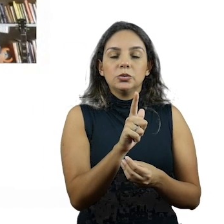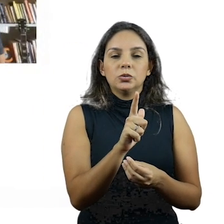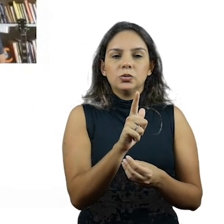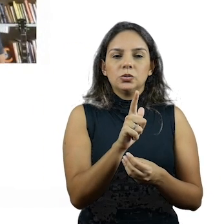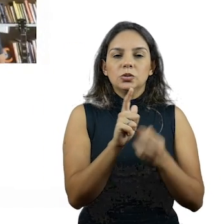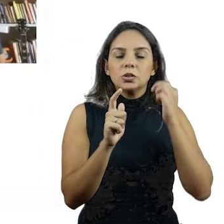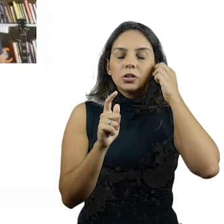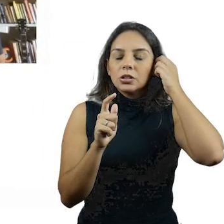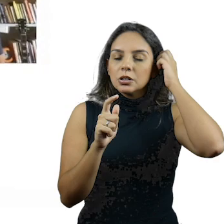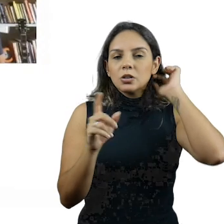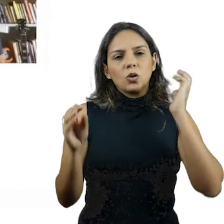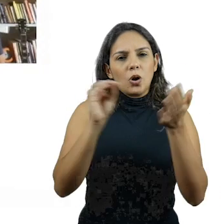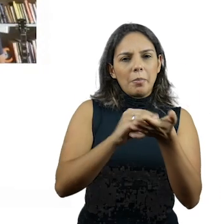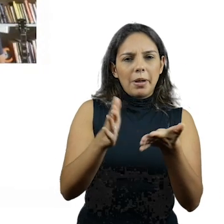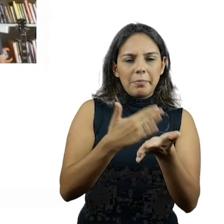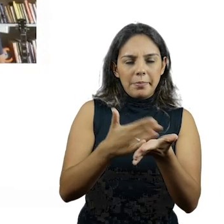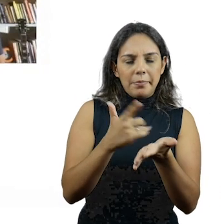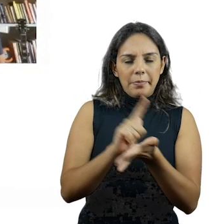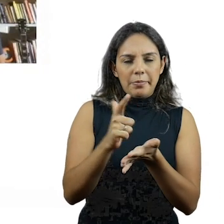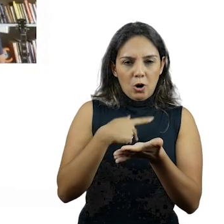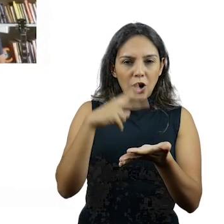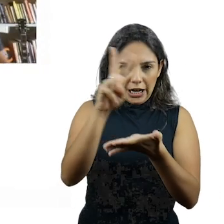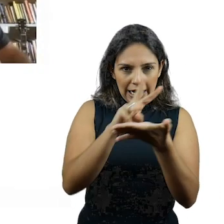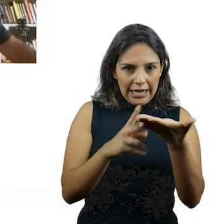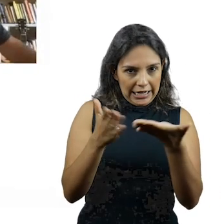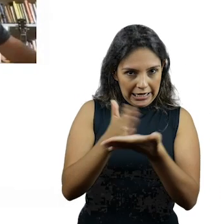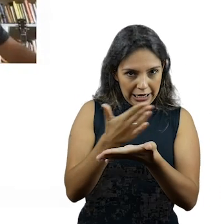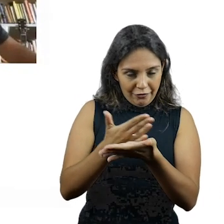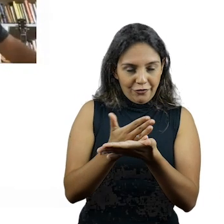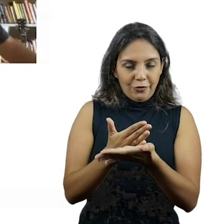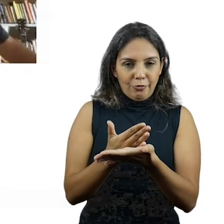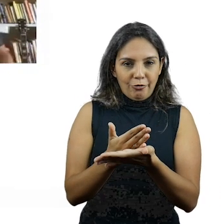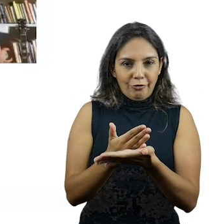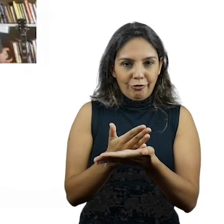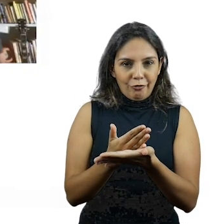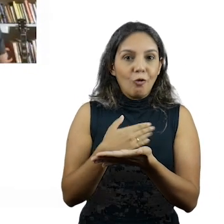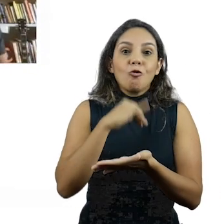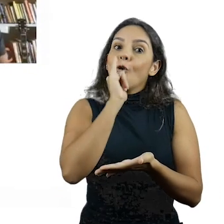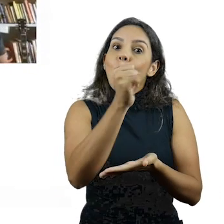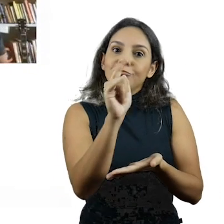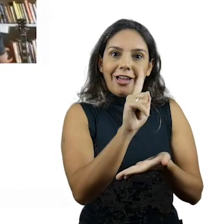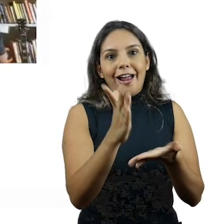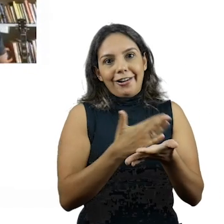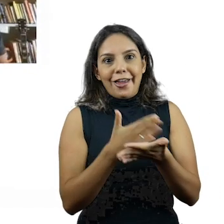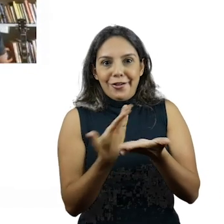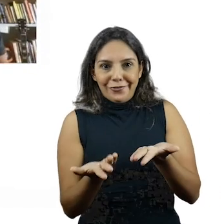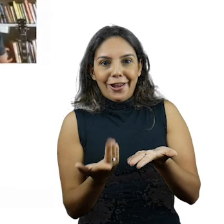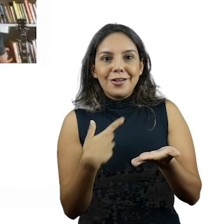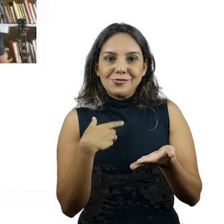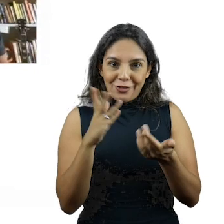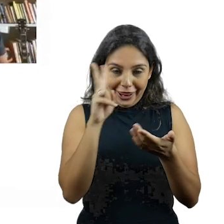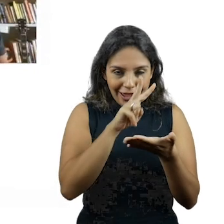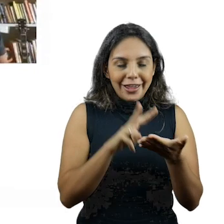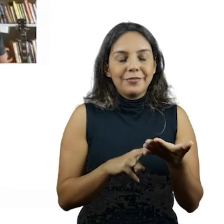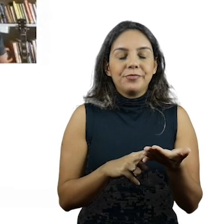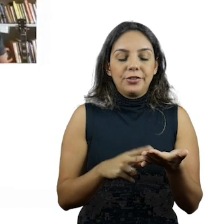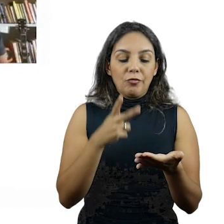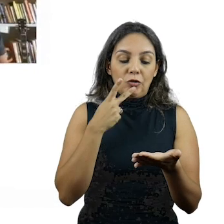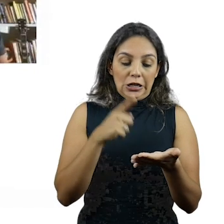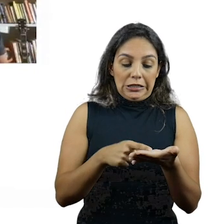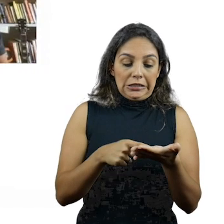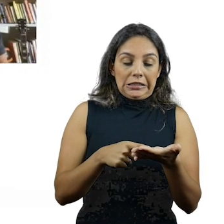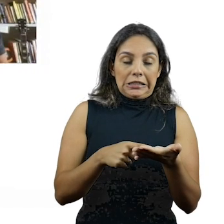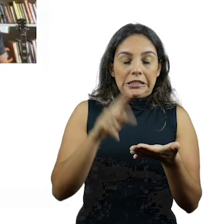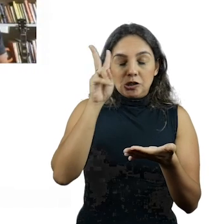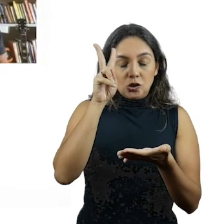que você conseguiu colocar no papel. Quer dizer, eu li o livro, não quero fazer revelações. Uma história de um cara presente,